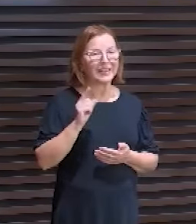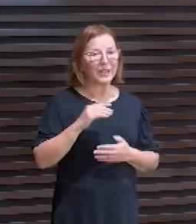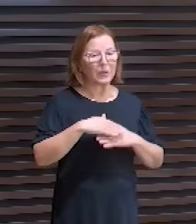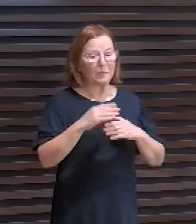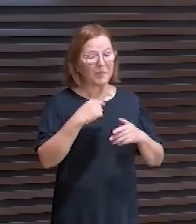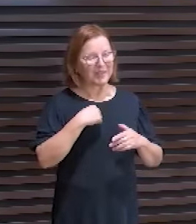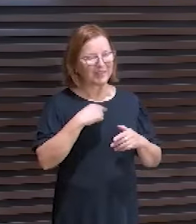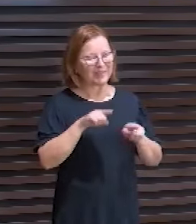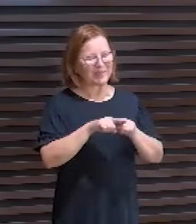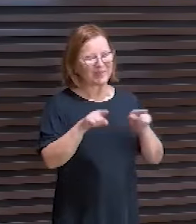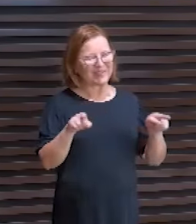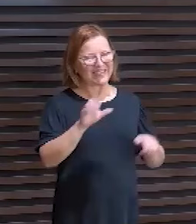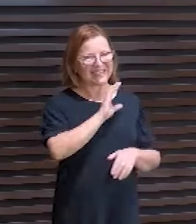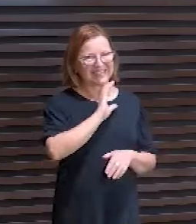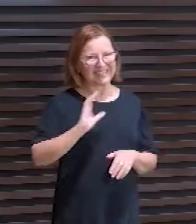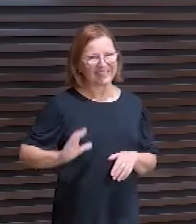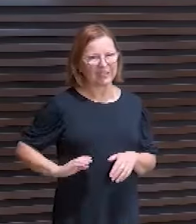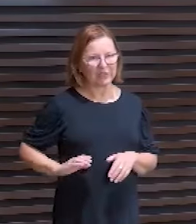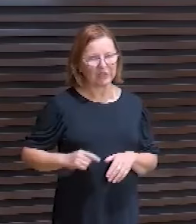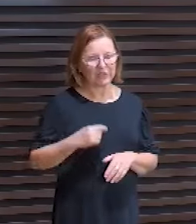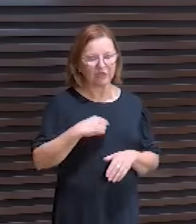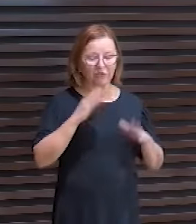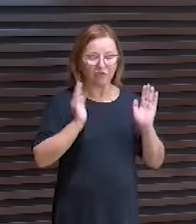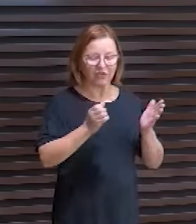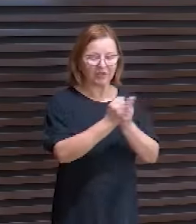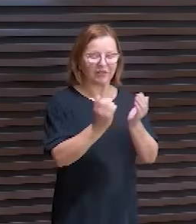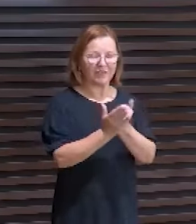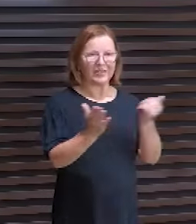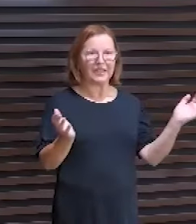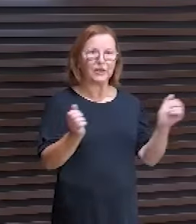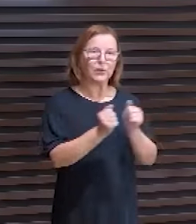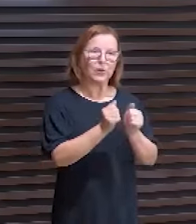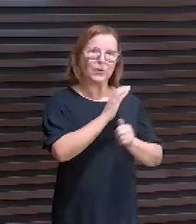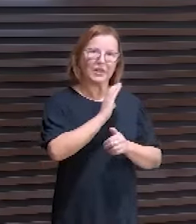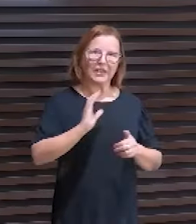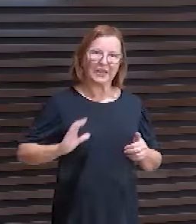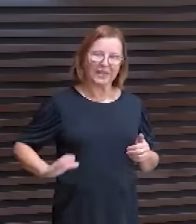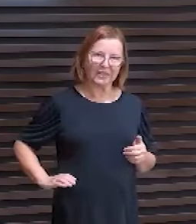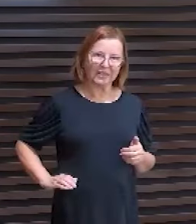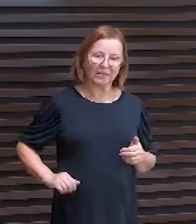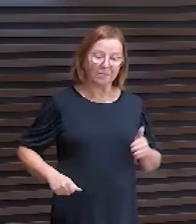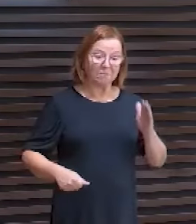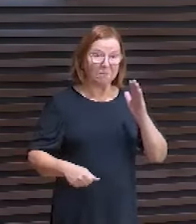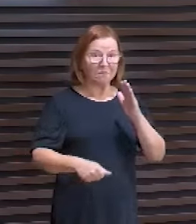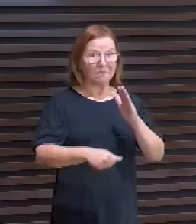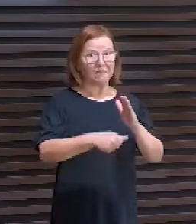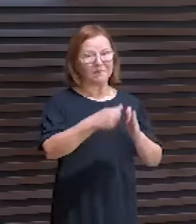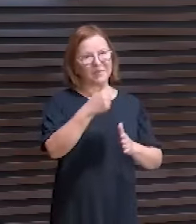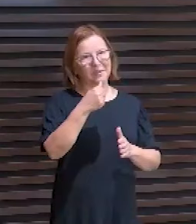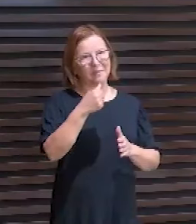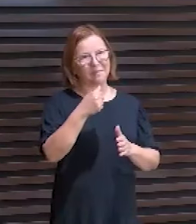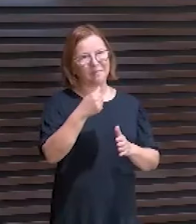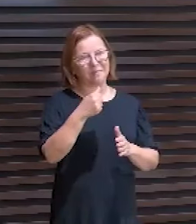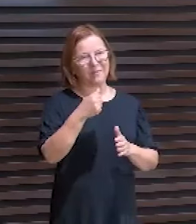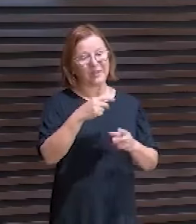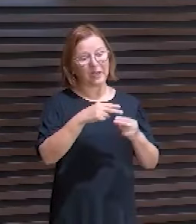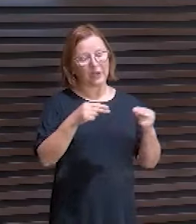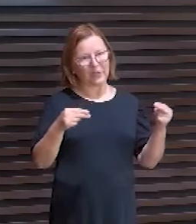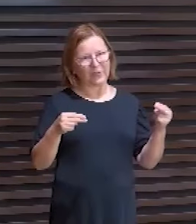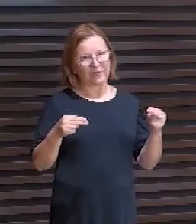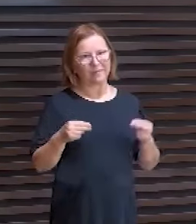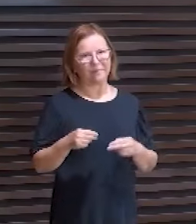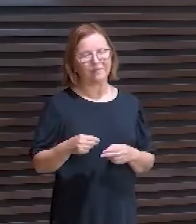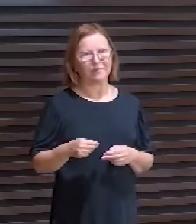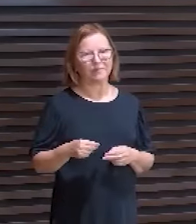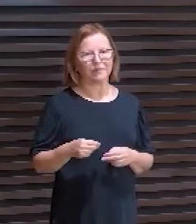Cristo eu estou crucificado com Cristo é a primeira é o primeiro passo estou